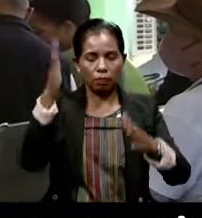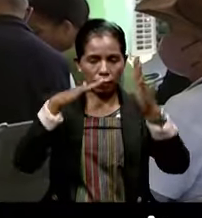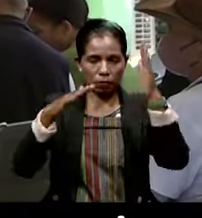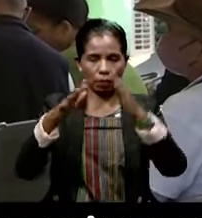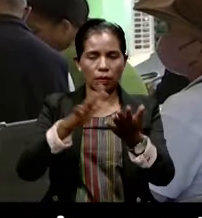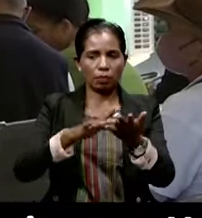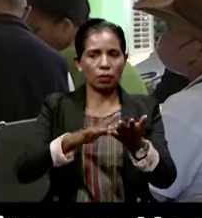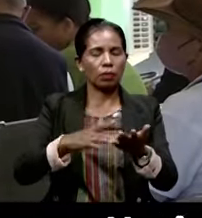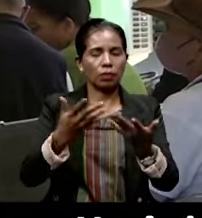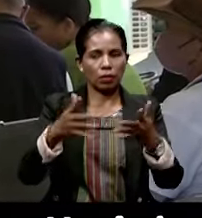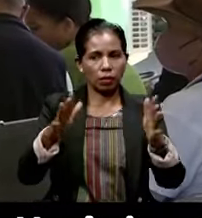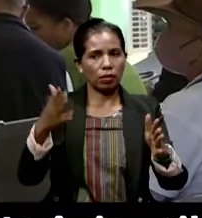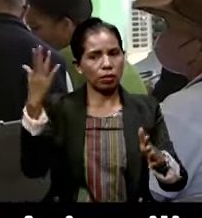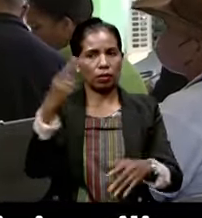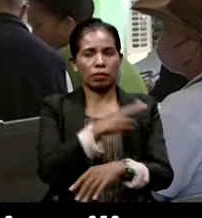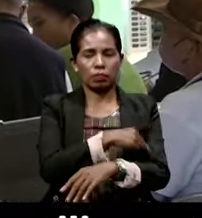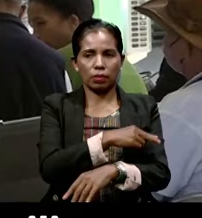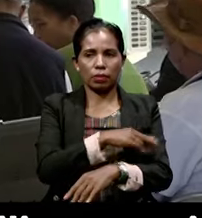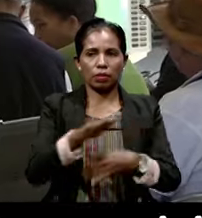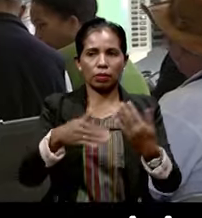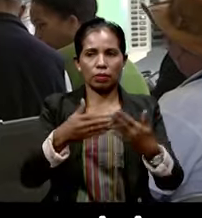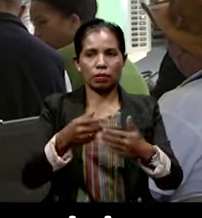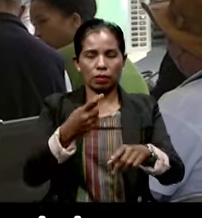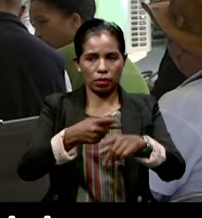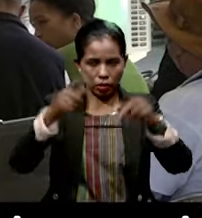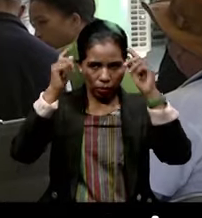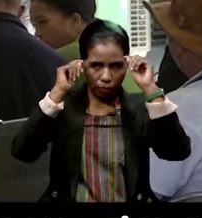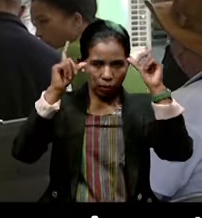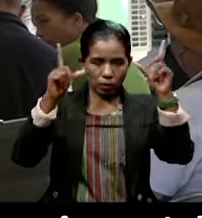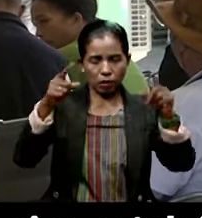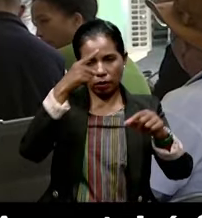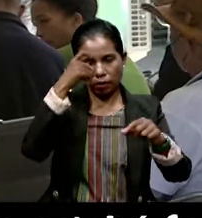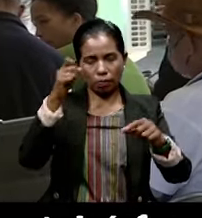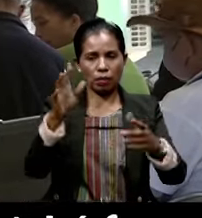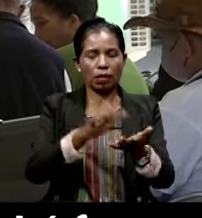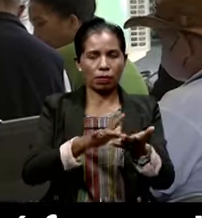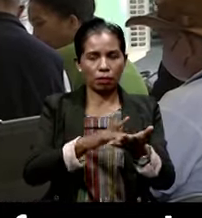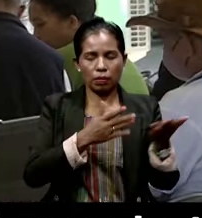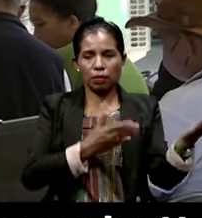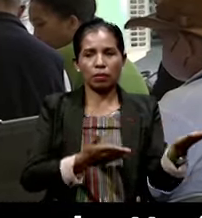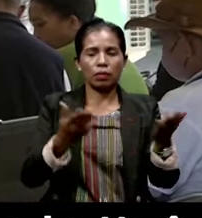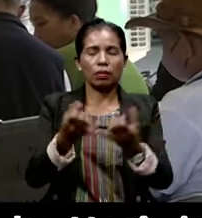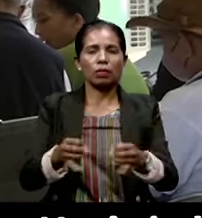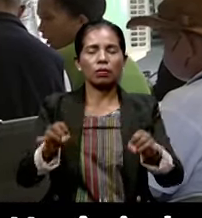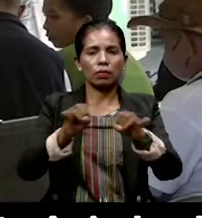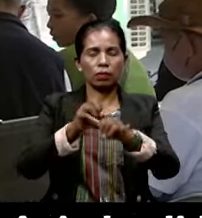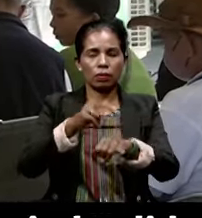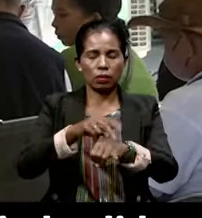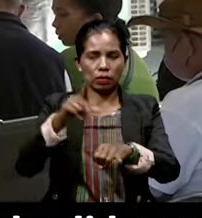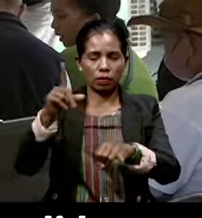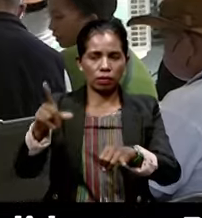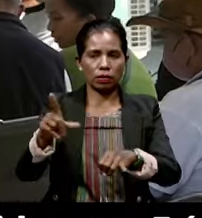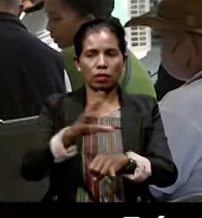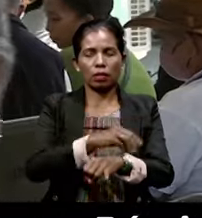aimoruk mamuk e a facilidade de saúde sira e a Território Nacional, também aimoruk nebetama e a Instituto Nacional Farmácia